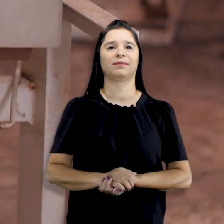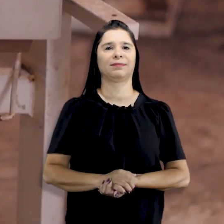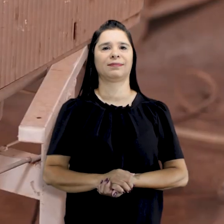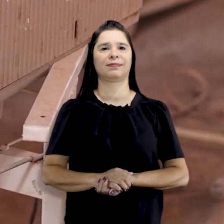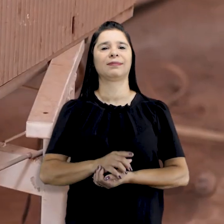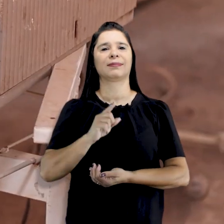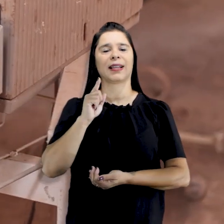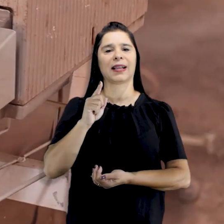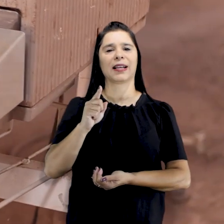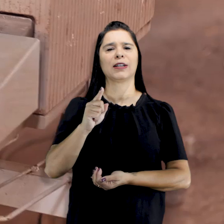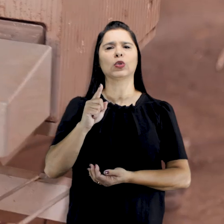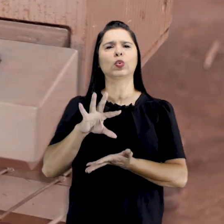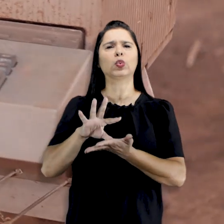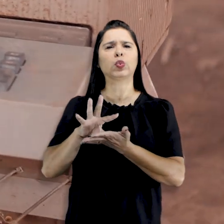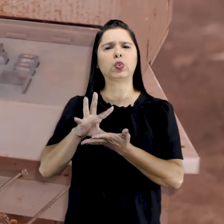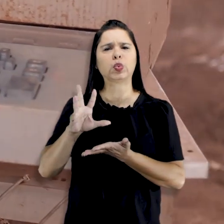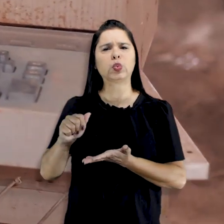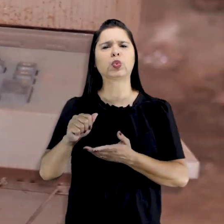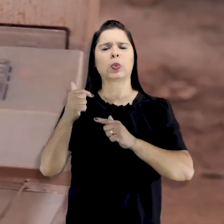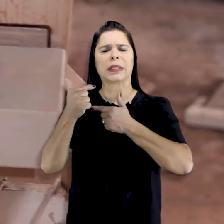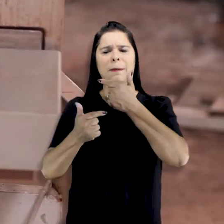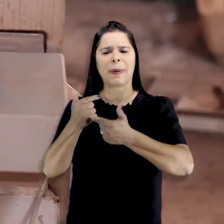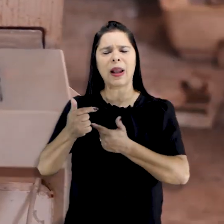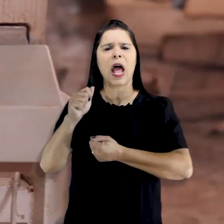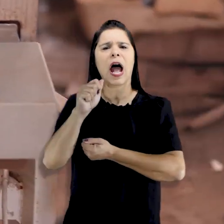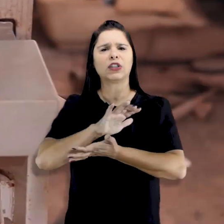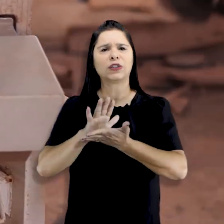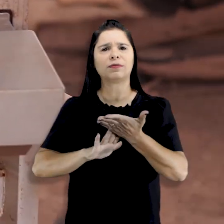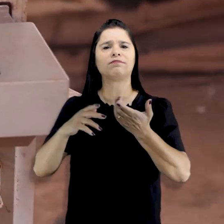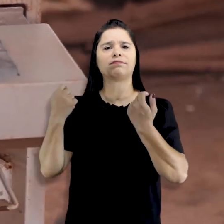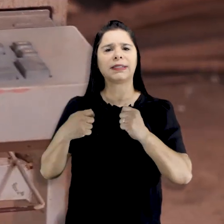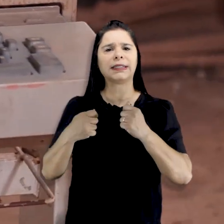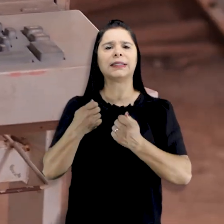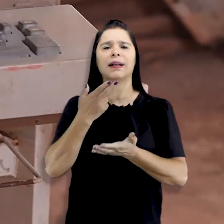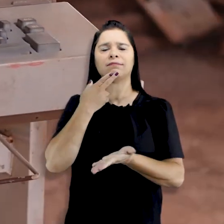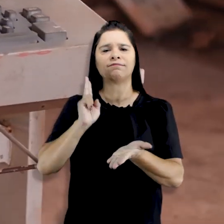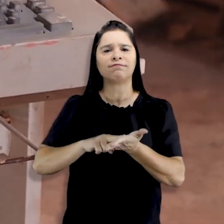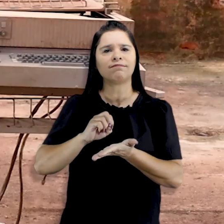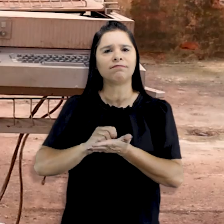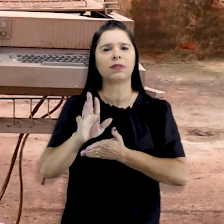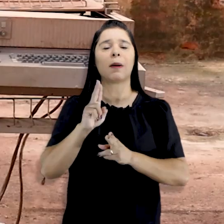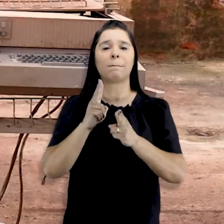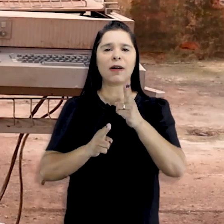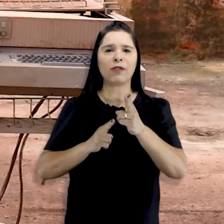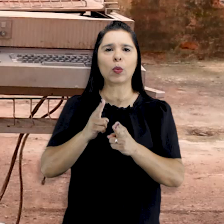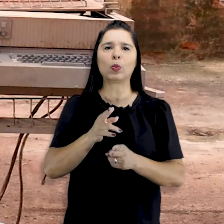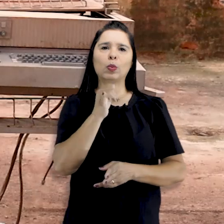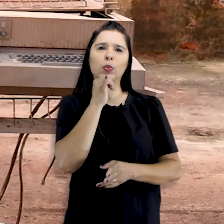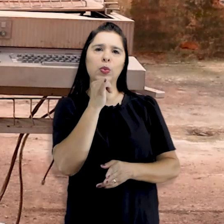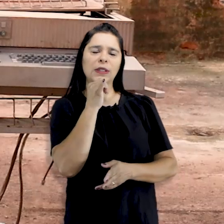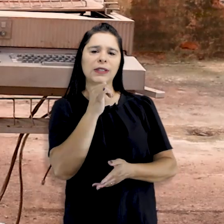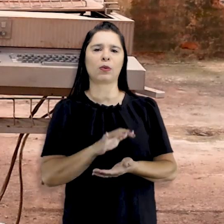o serviço de correspondência da ferrovia. Por exemplo, um engenheiro de Belo Horizonte